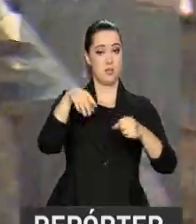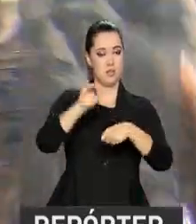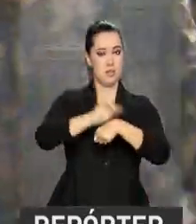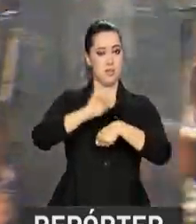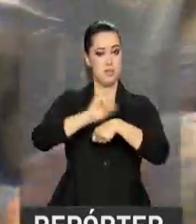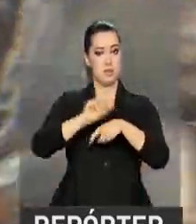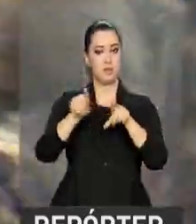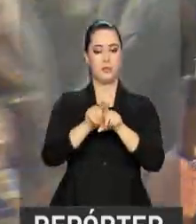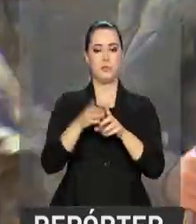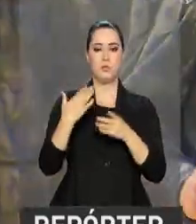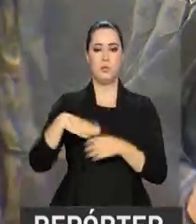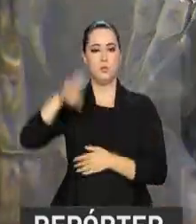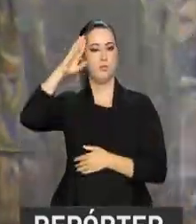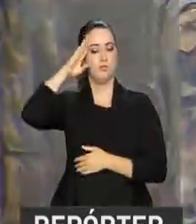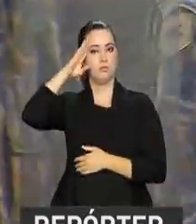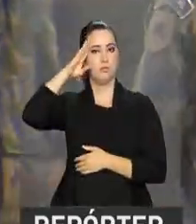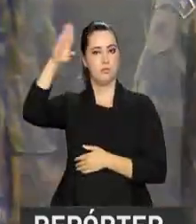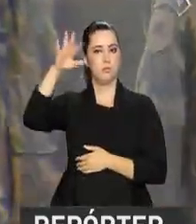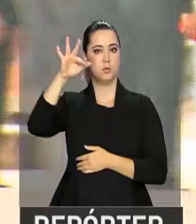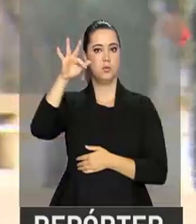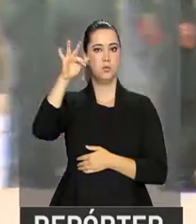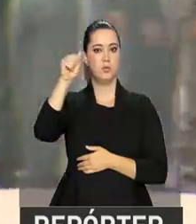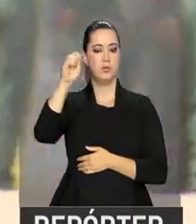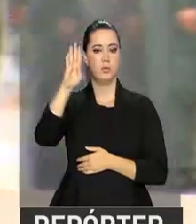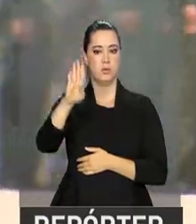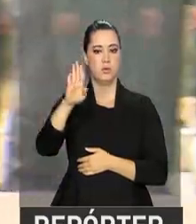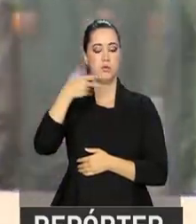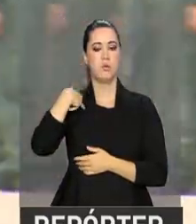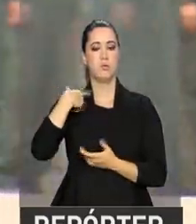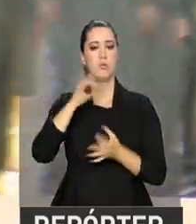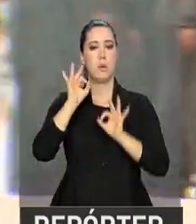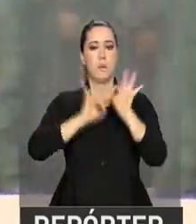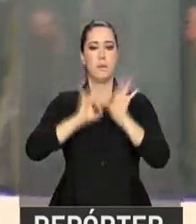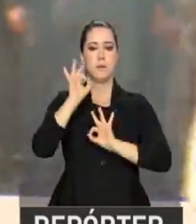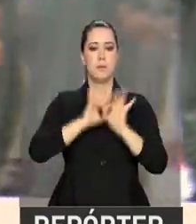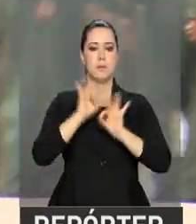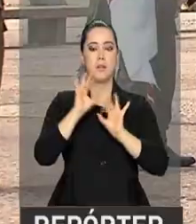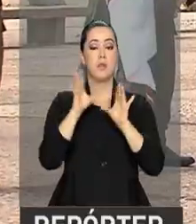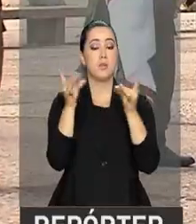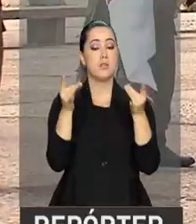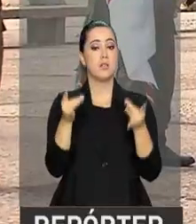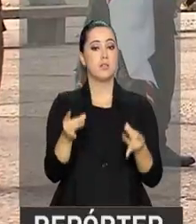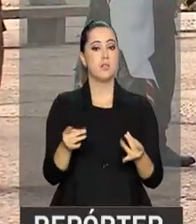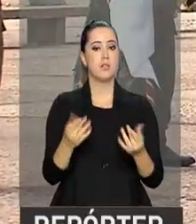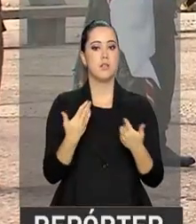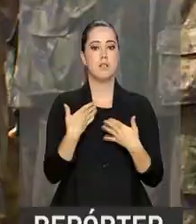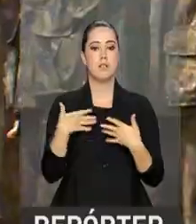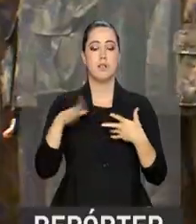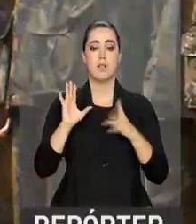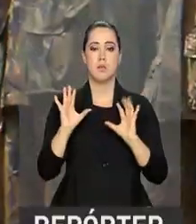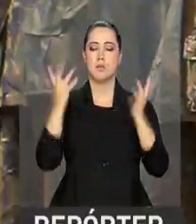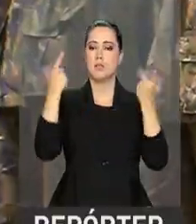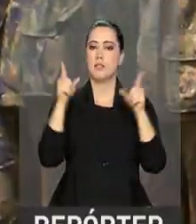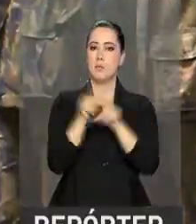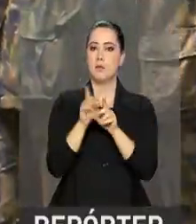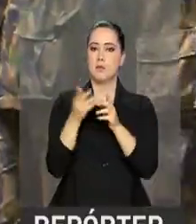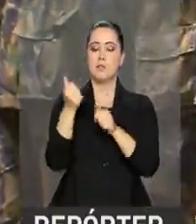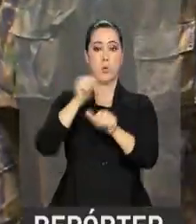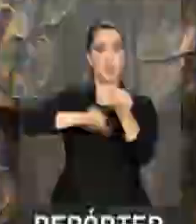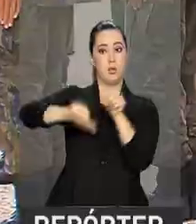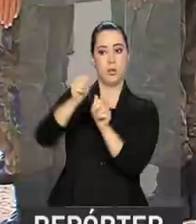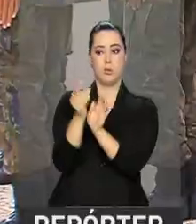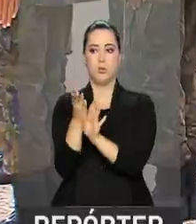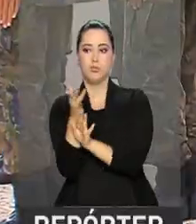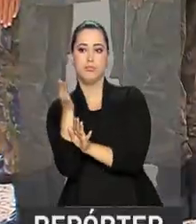federal, militares da Ala 1 da Força Aérea Brasileira acertam os últimos detalhes para a solenidade da troca da bandeira